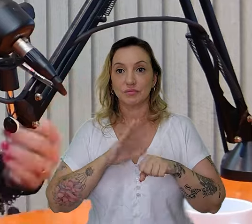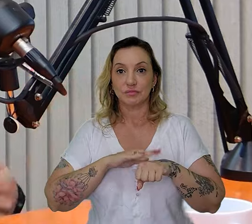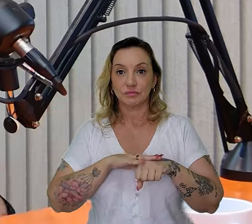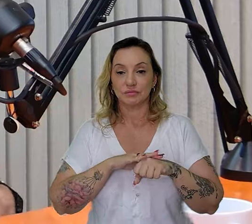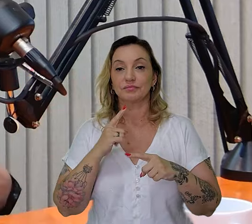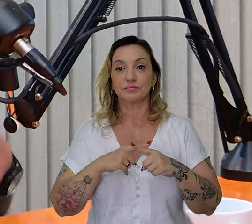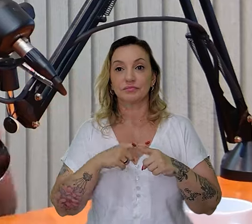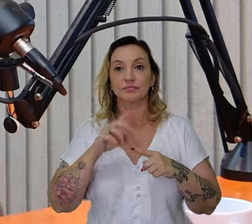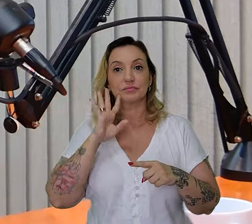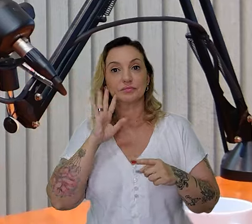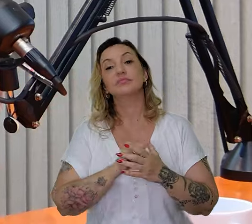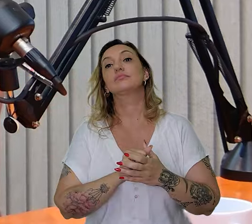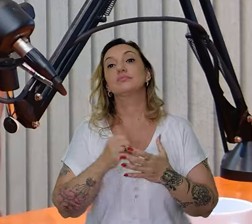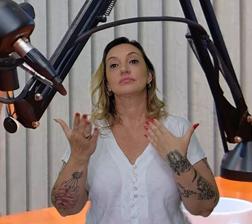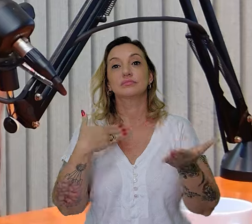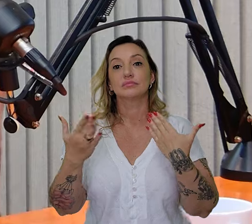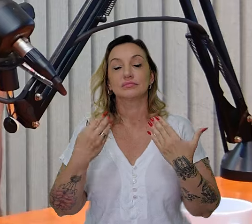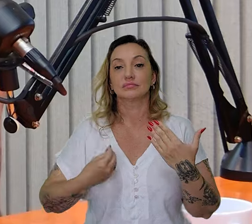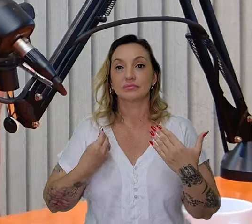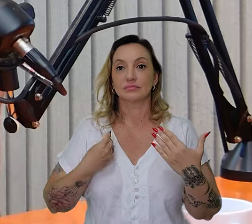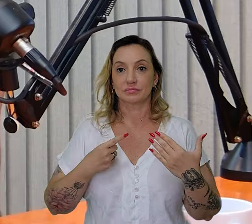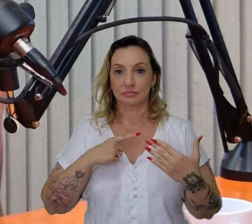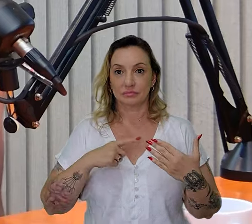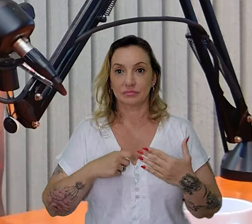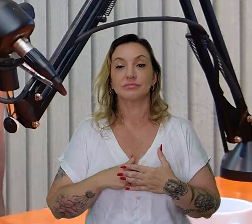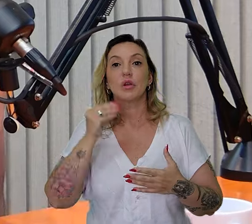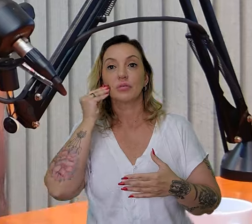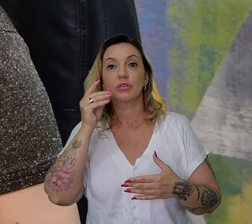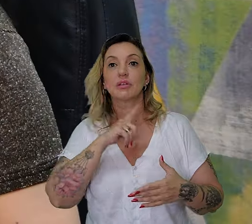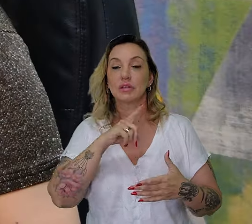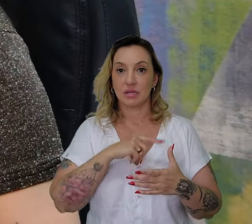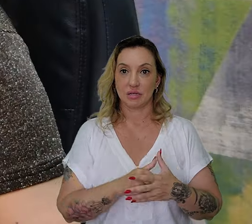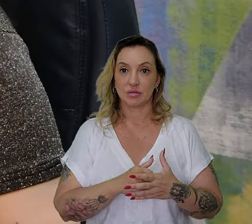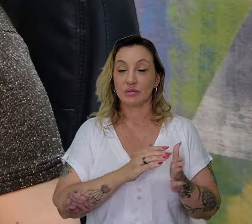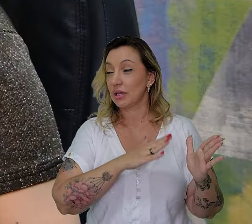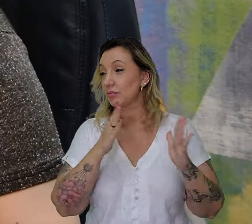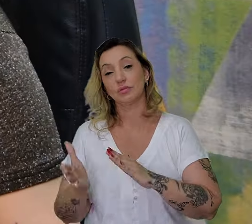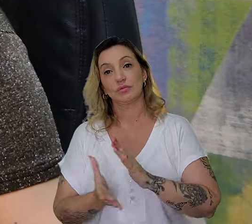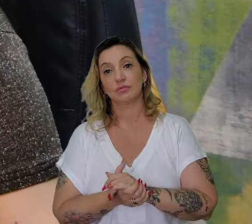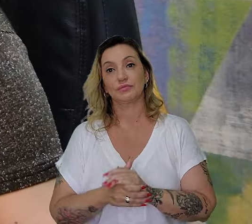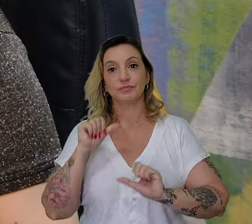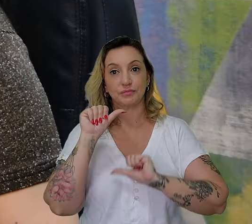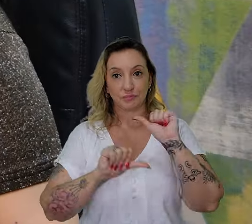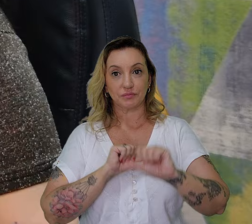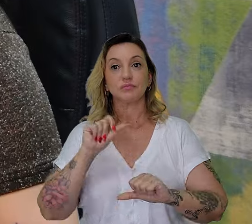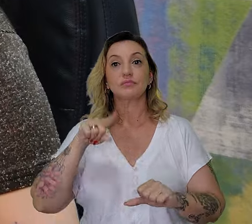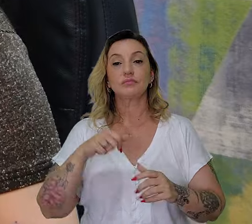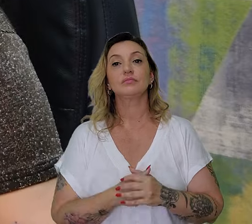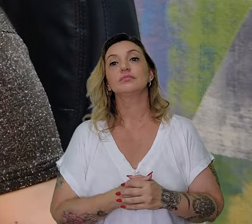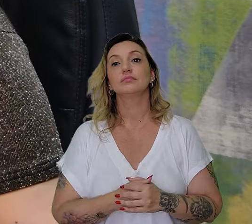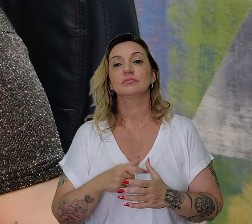relações que você leva pra vida e eu tenho muita oportunidade de ver isso o tempo todo é uma transformação né E tem muito brasileiro na